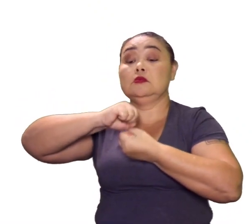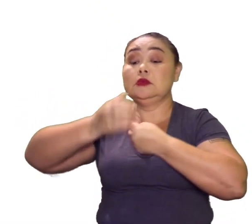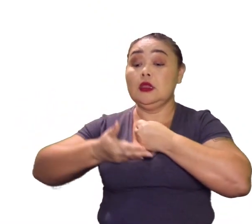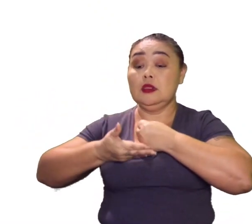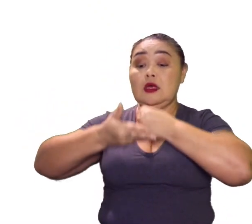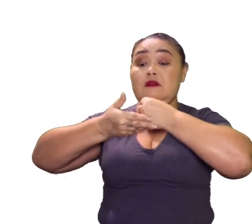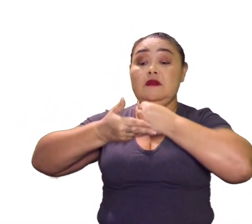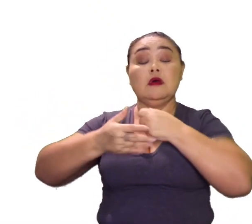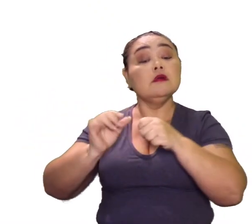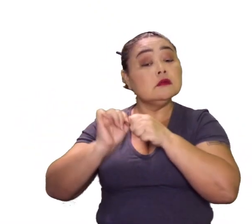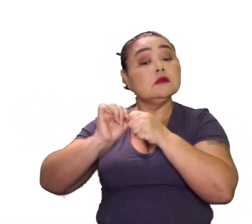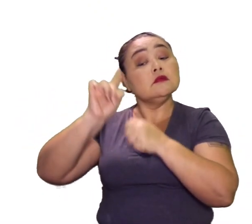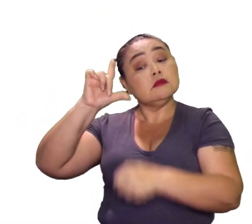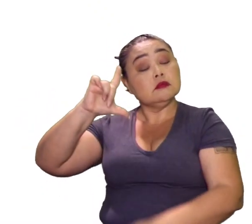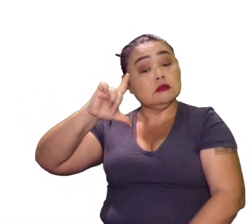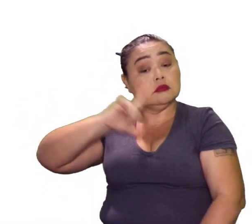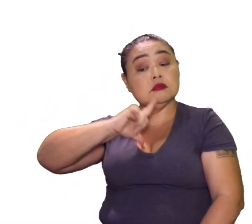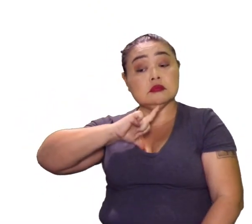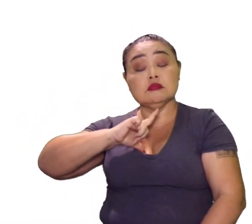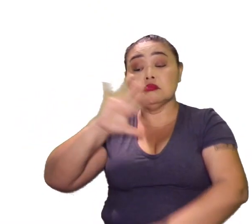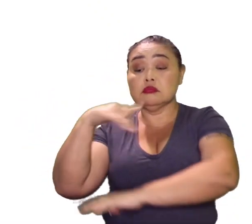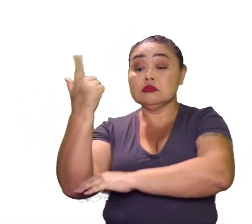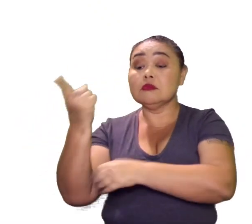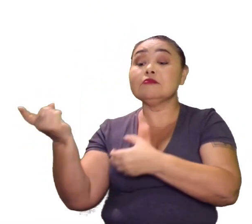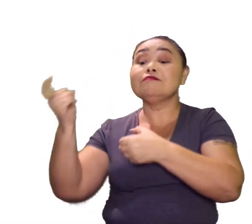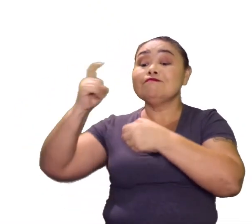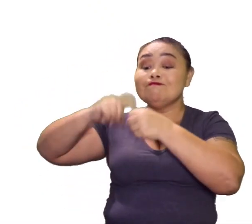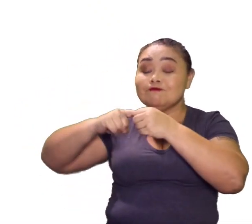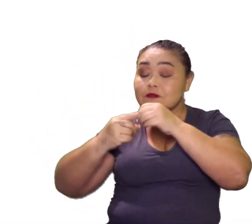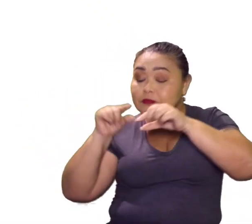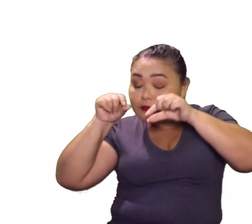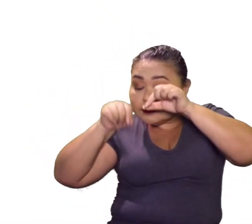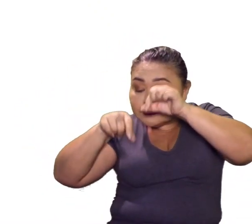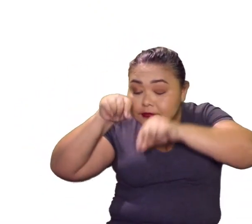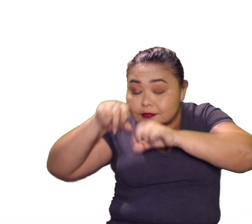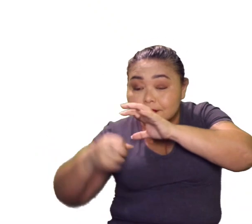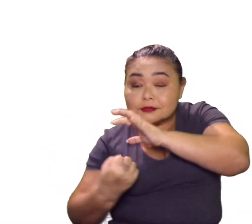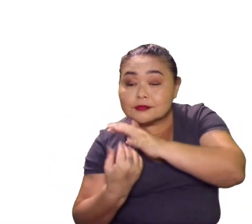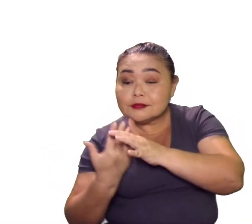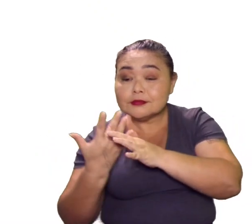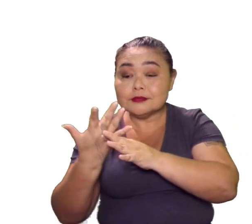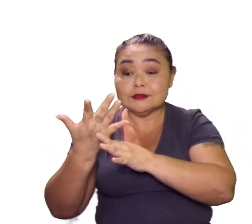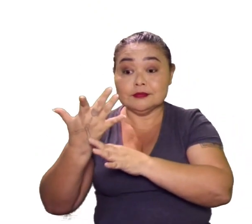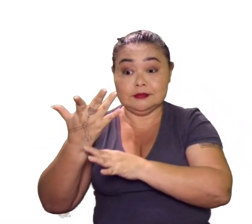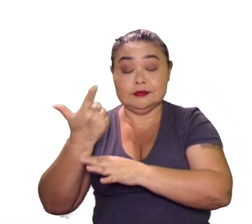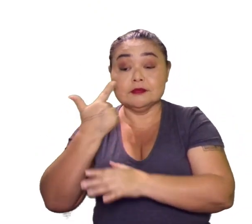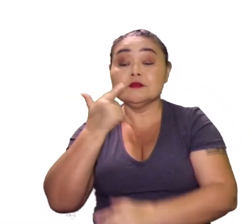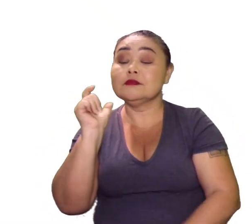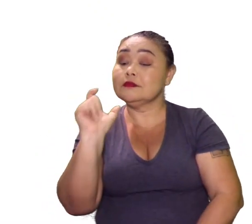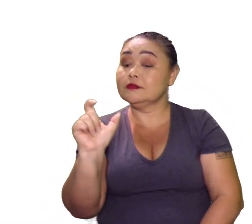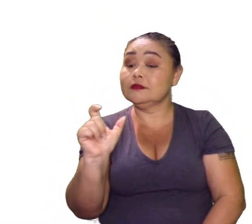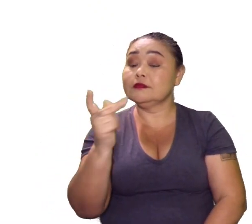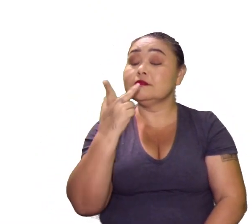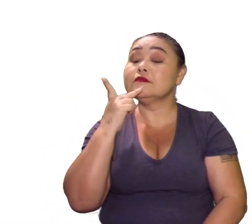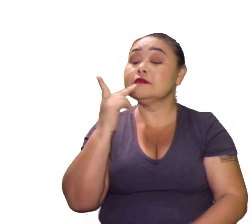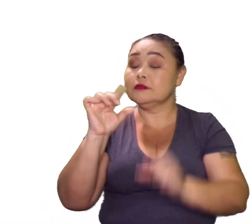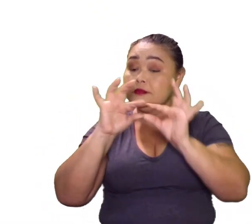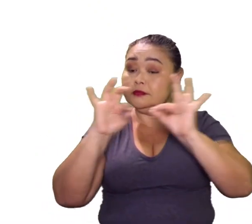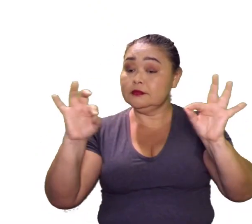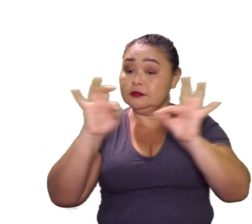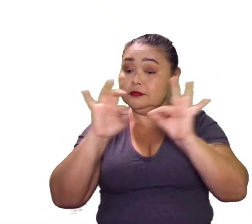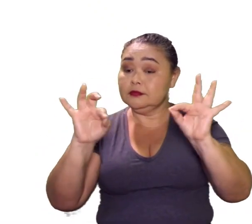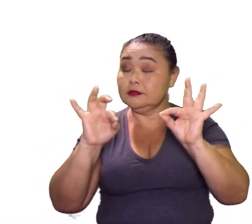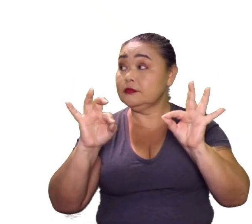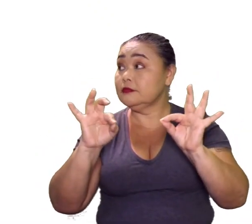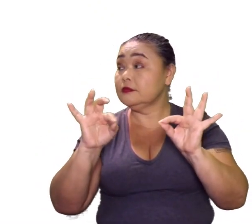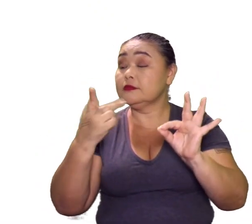Tanto haver desmatamento, mas também haver o reflorestamento. Baseado nessa frase que você queria achar aí, que você